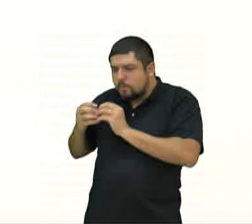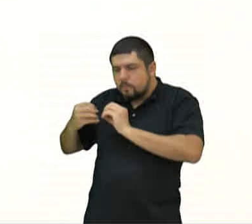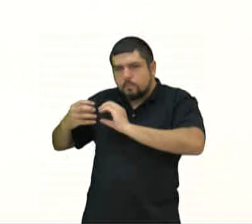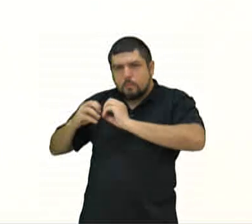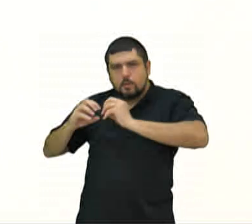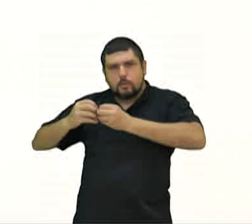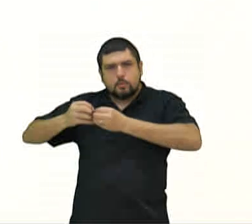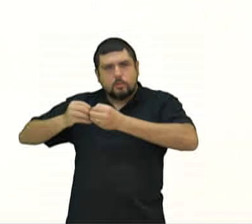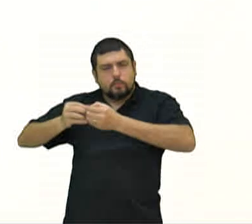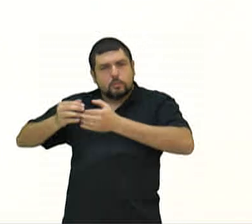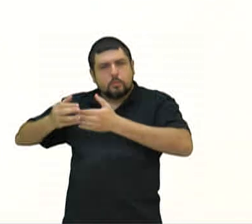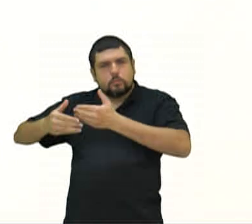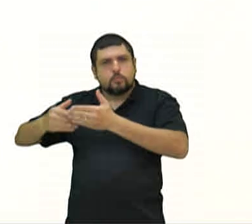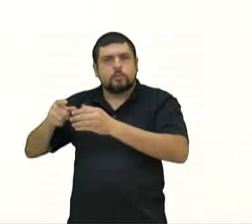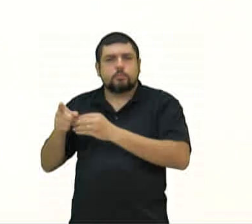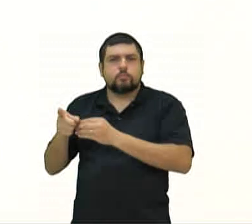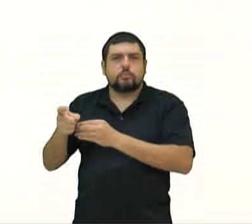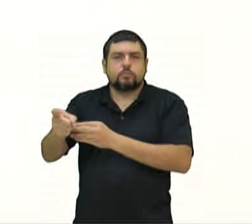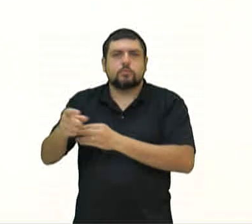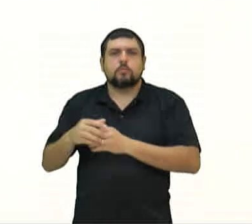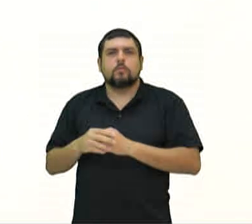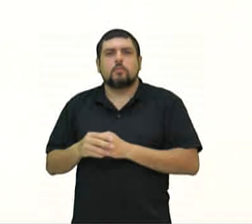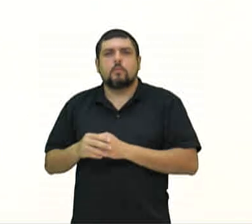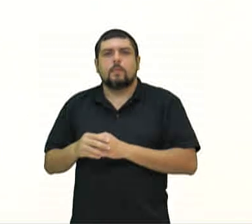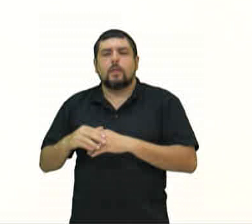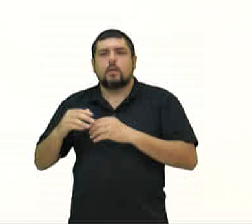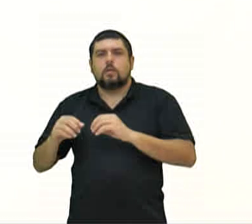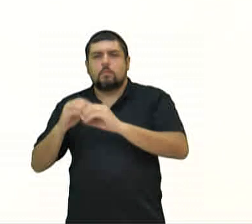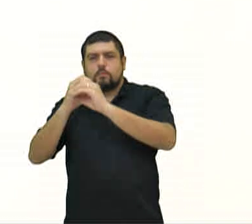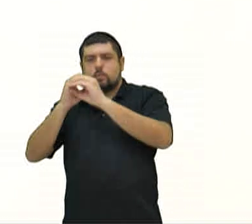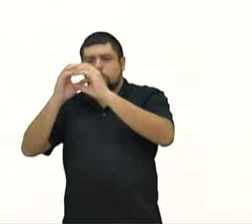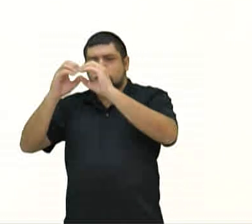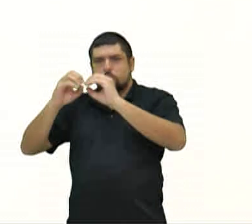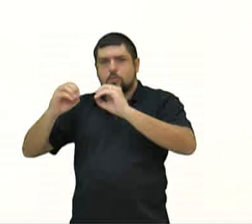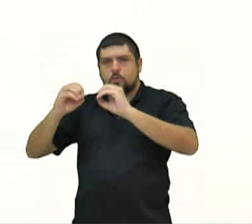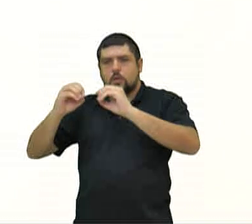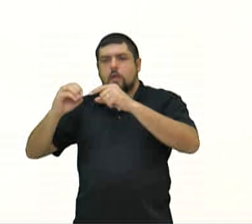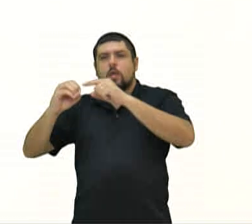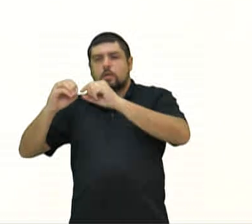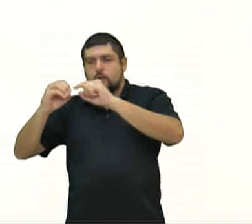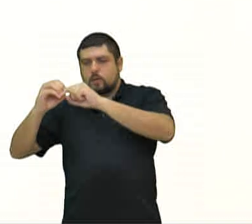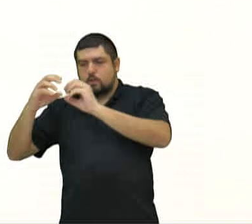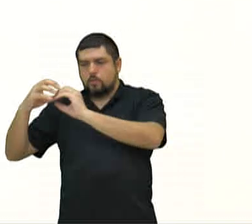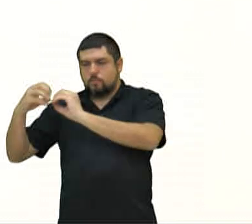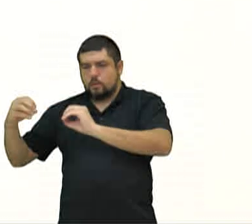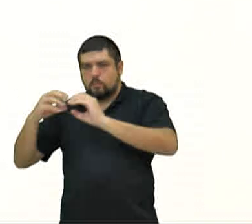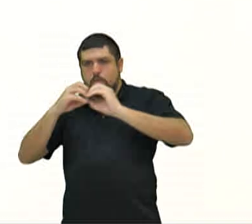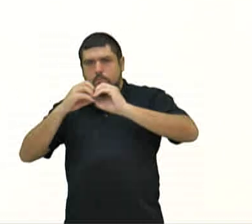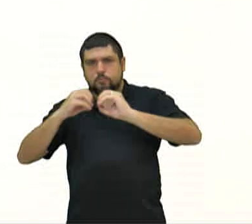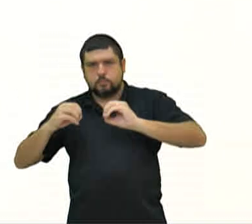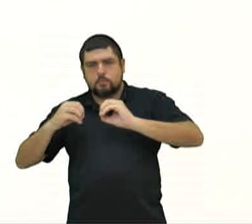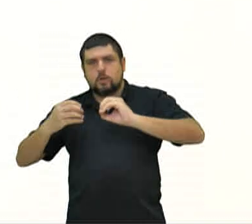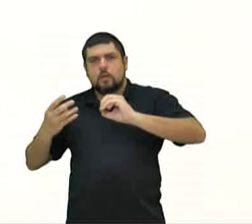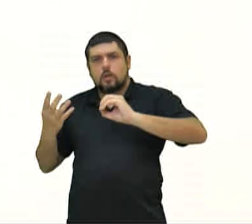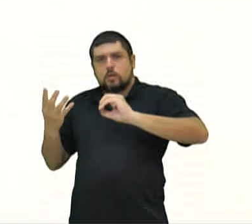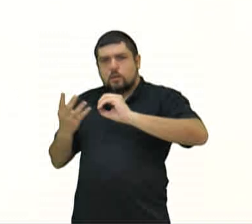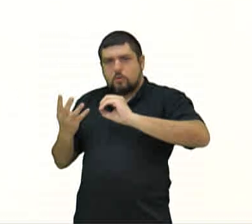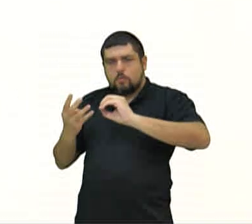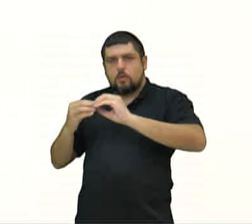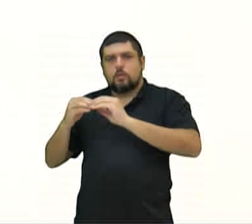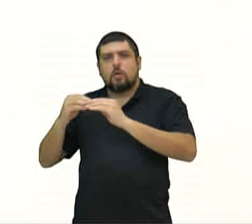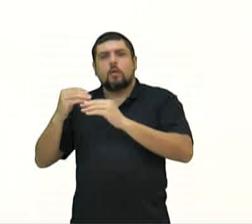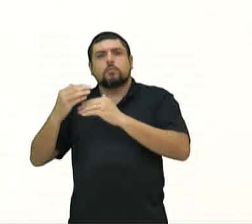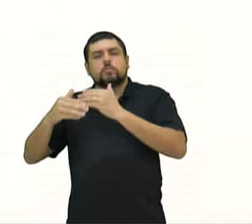né? Na espermatogênese se formam 4 espermátides a partir de uma espermatogônia que, após a espermiogênese, a